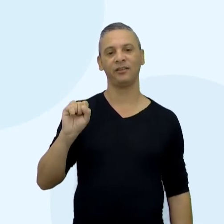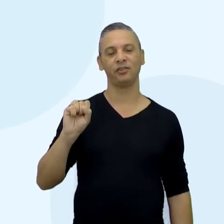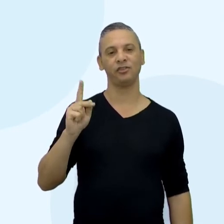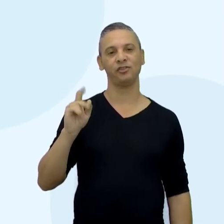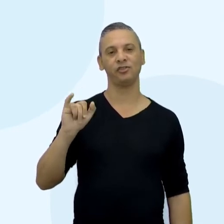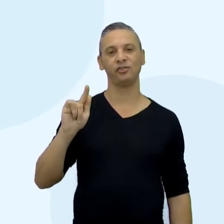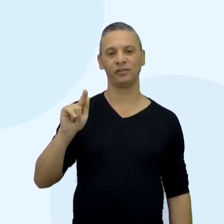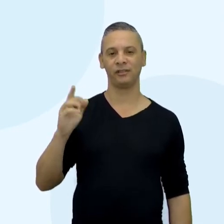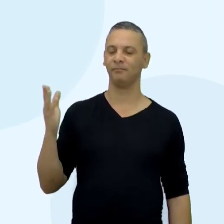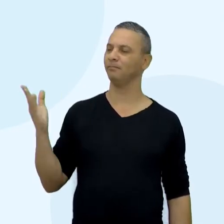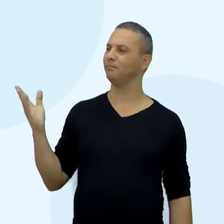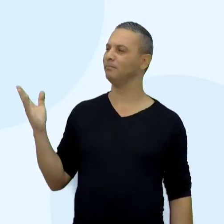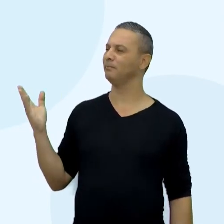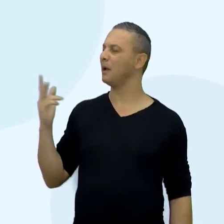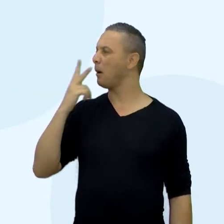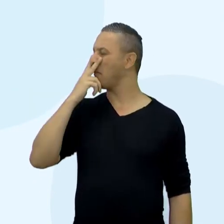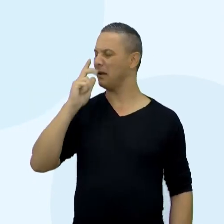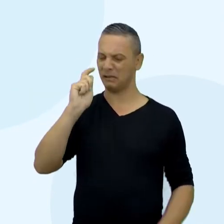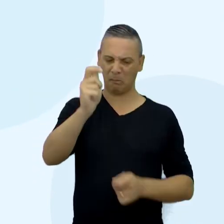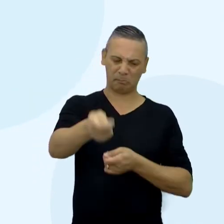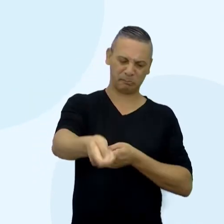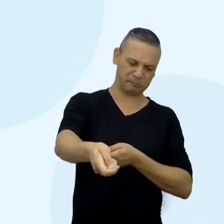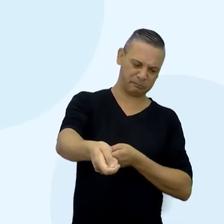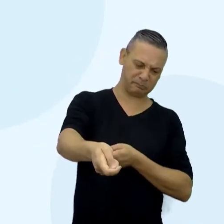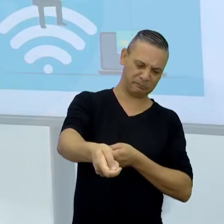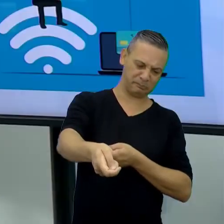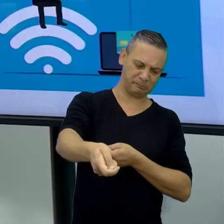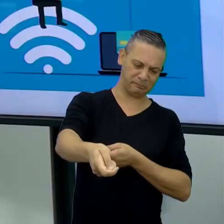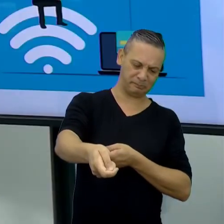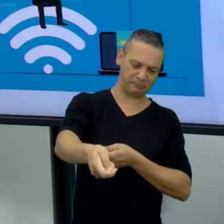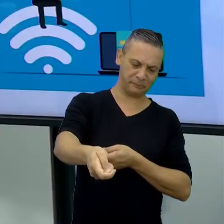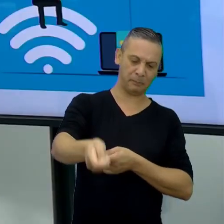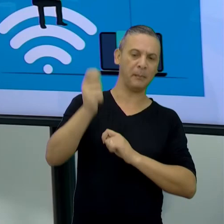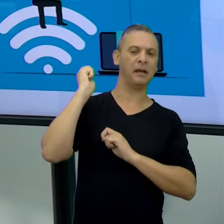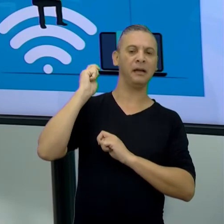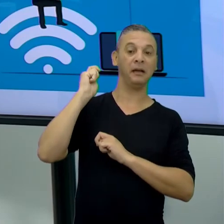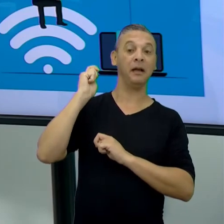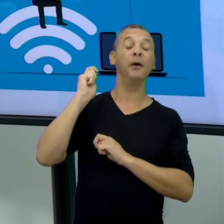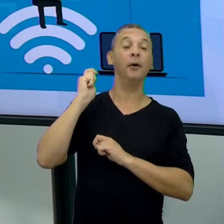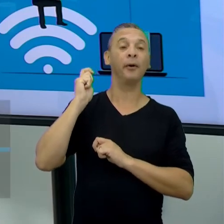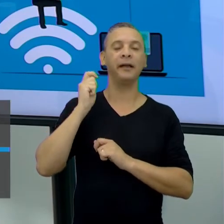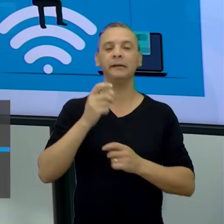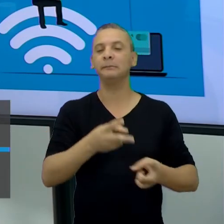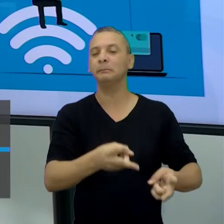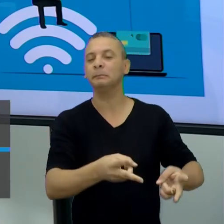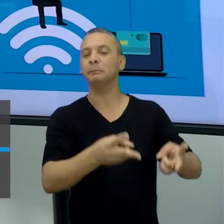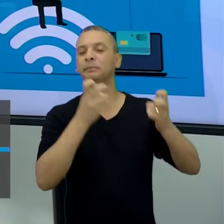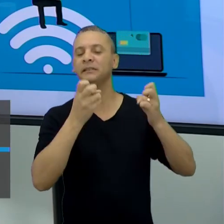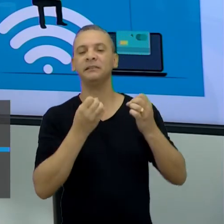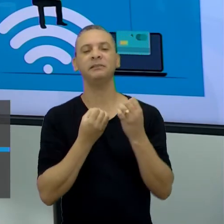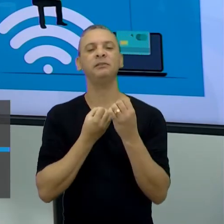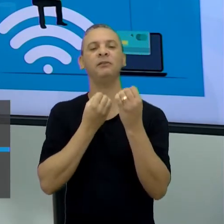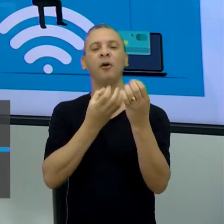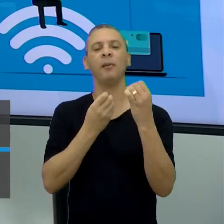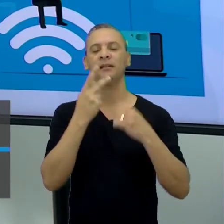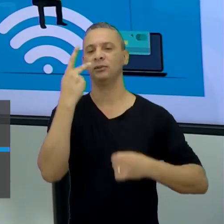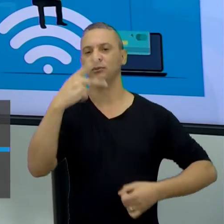quando... Phishing tá pescando o quê? Você algo joga lá para poder pegar os seus dados. Por exemplo, alguém fala